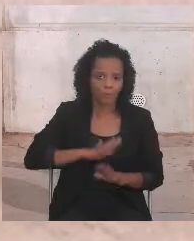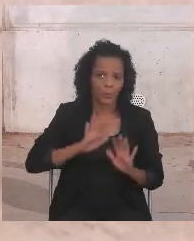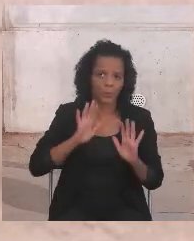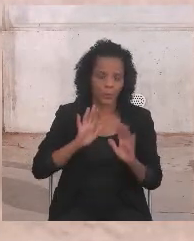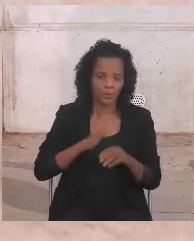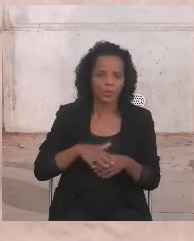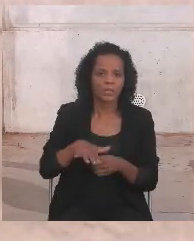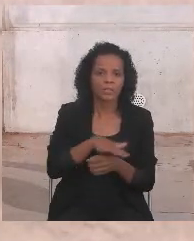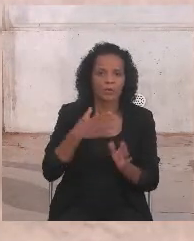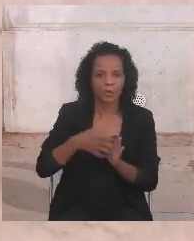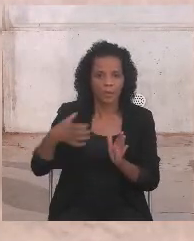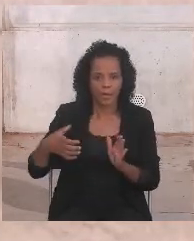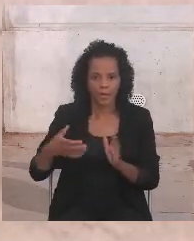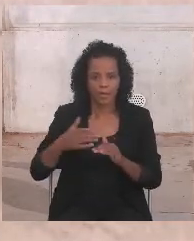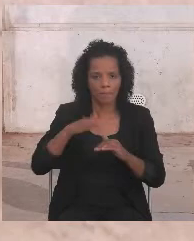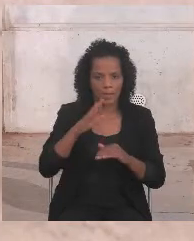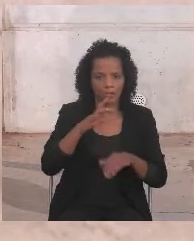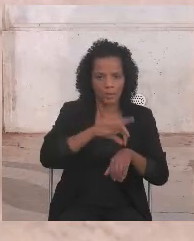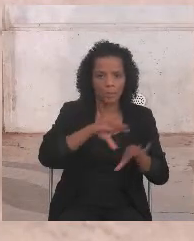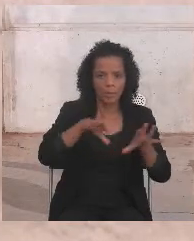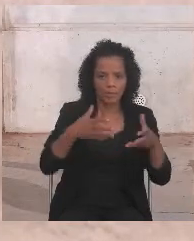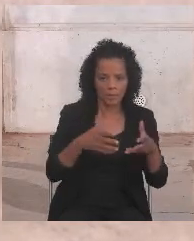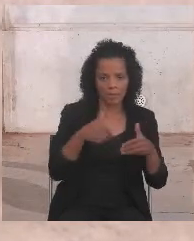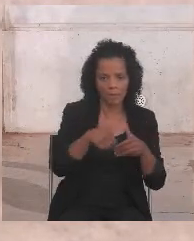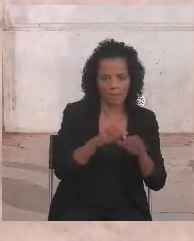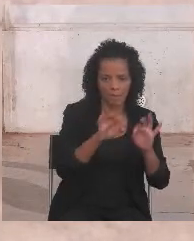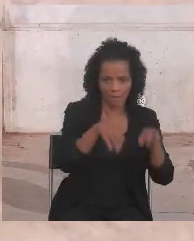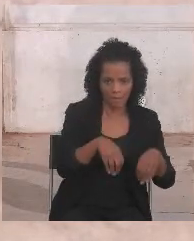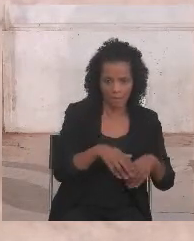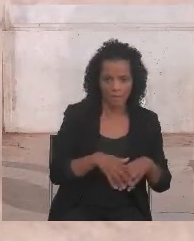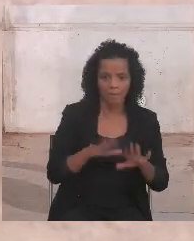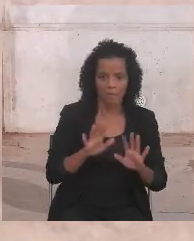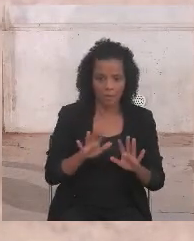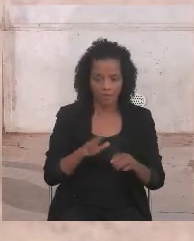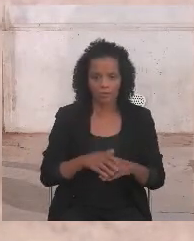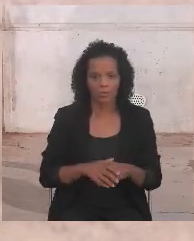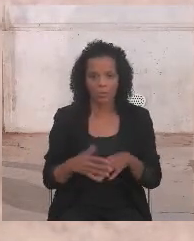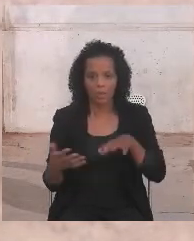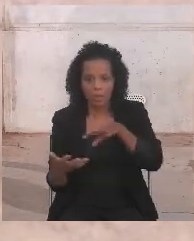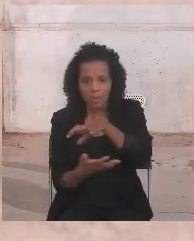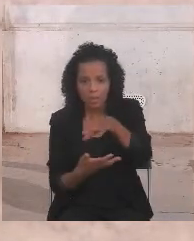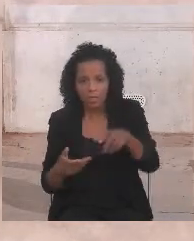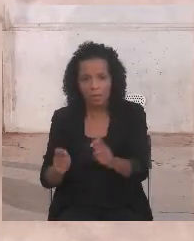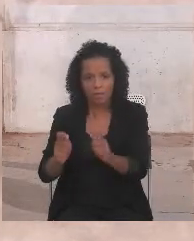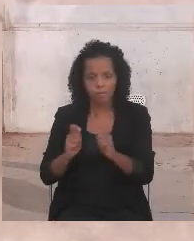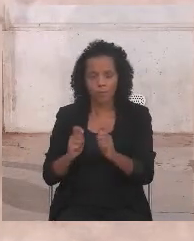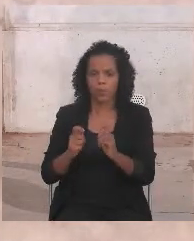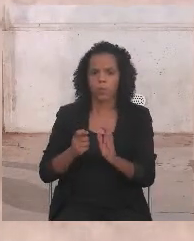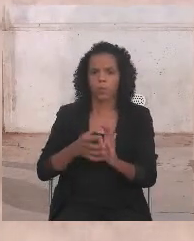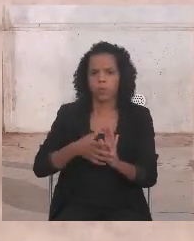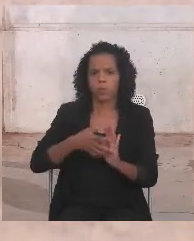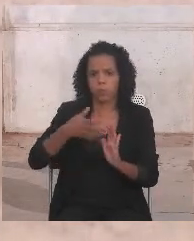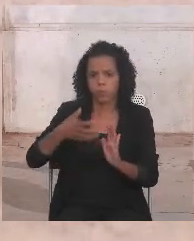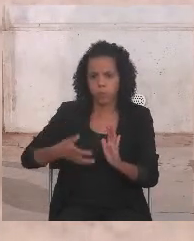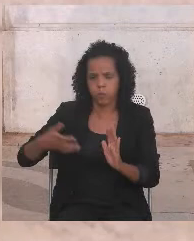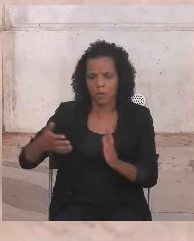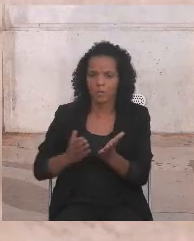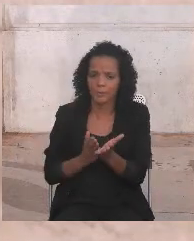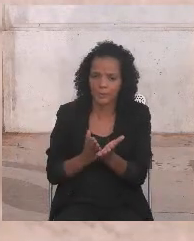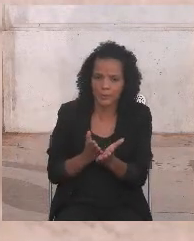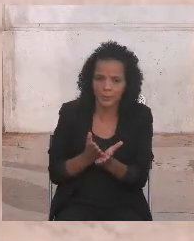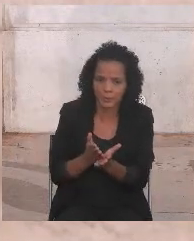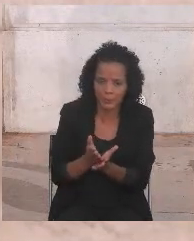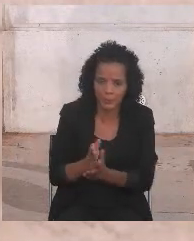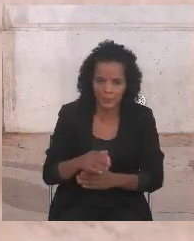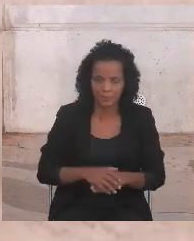mais crítico da pandemia. Mas o legado desta crise vai ser longo, vai permanecer.